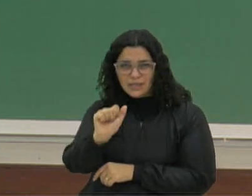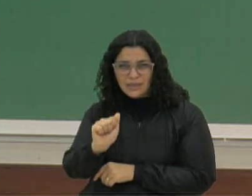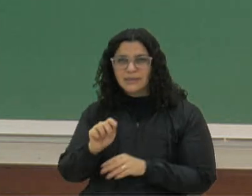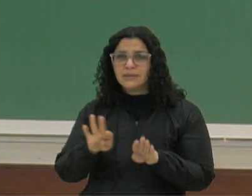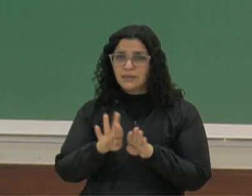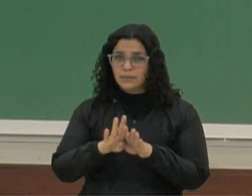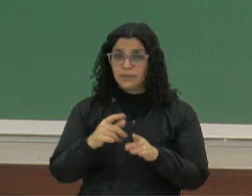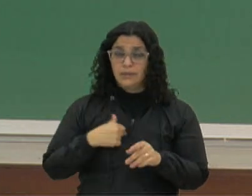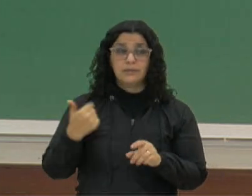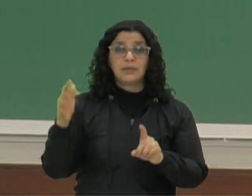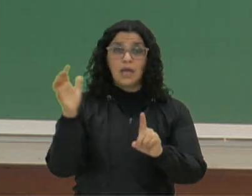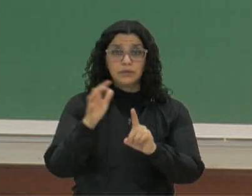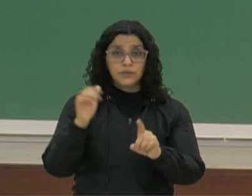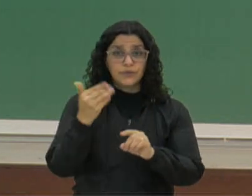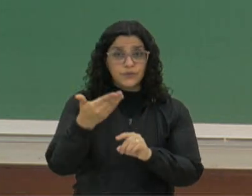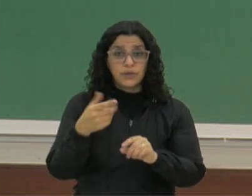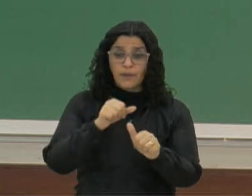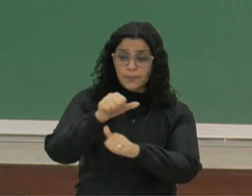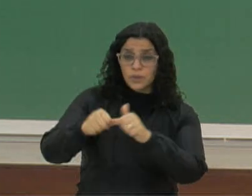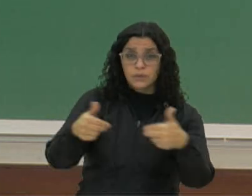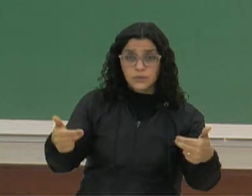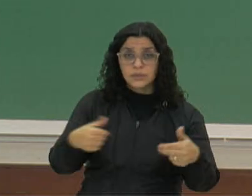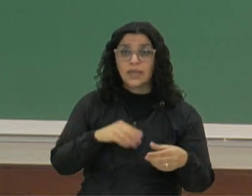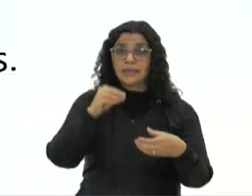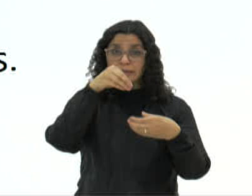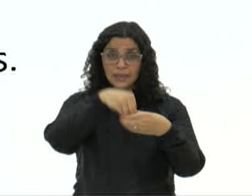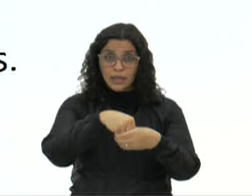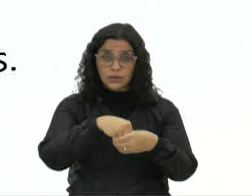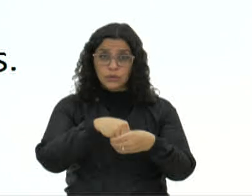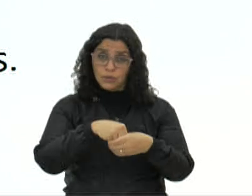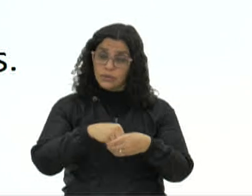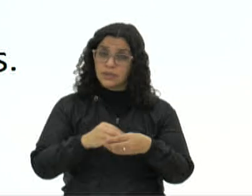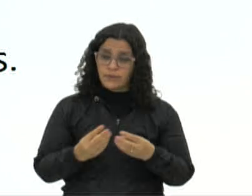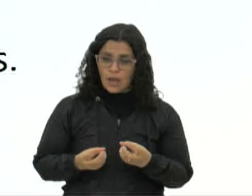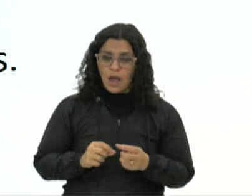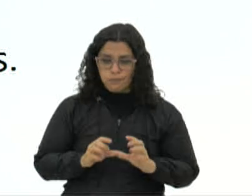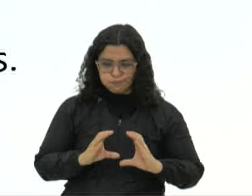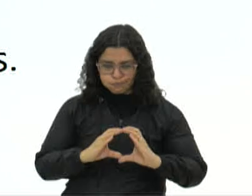agentes externos, que são os modeladores, então os internos transformam,